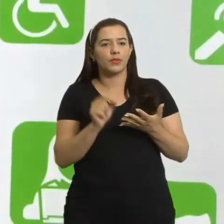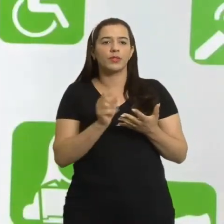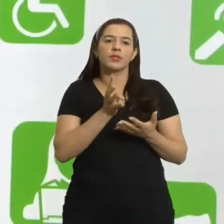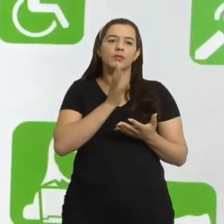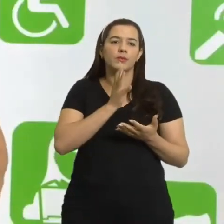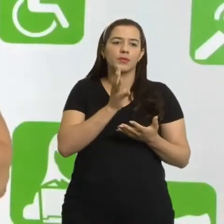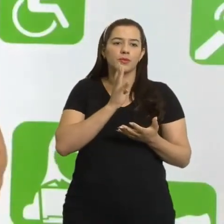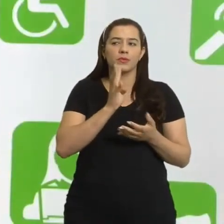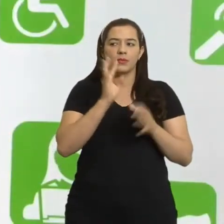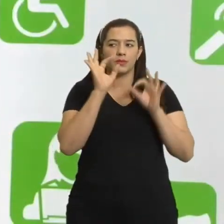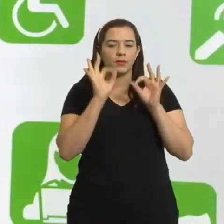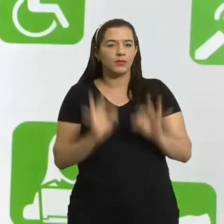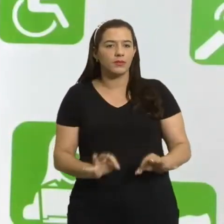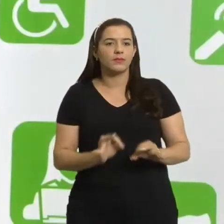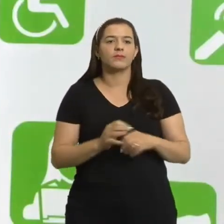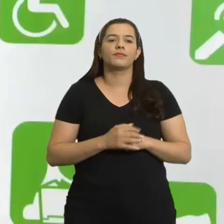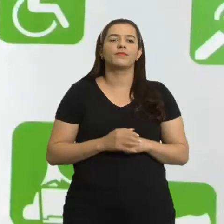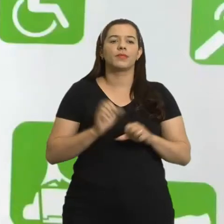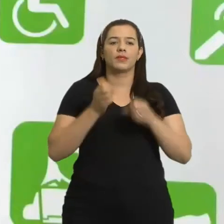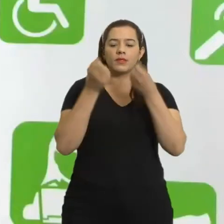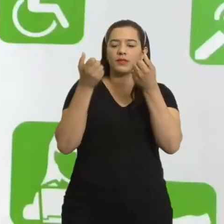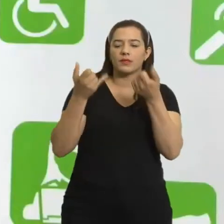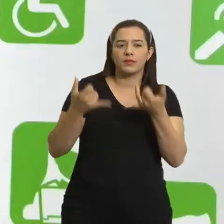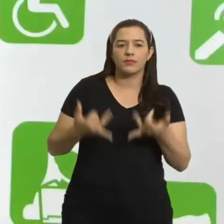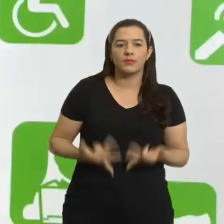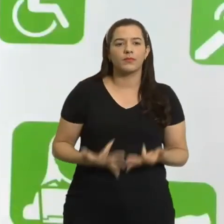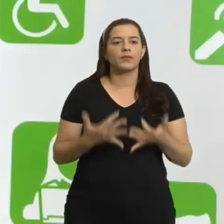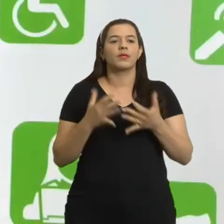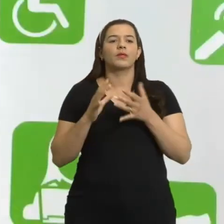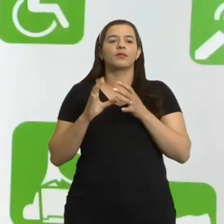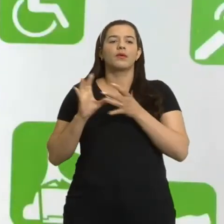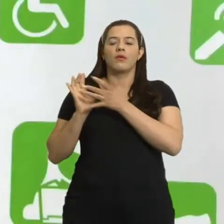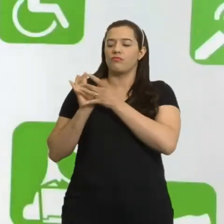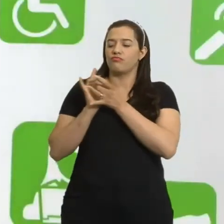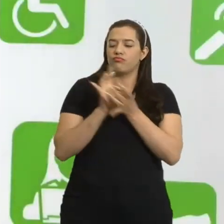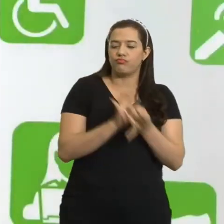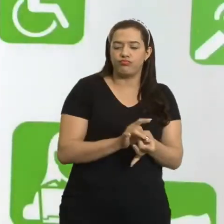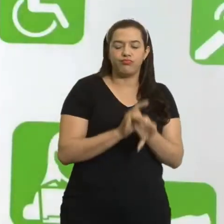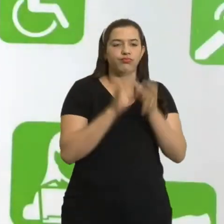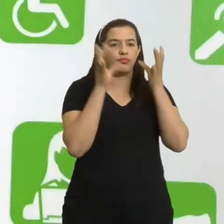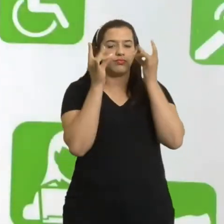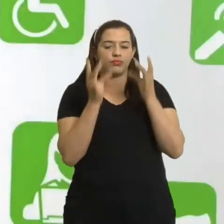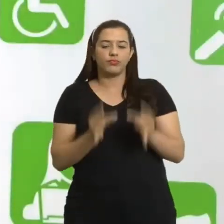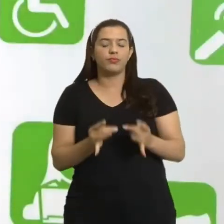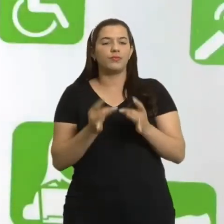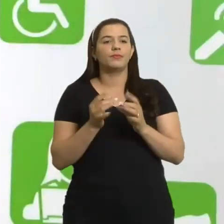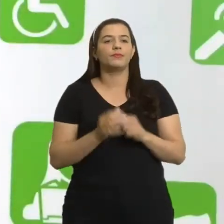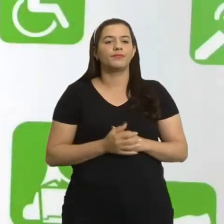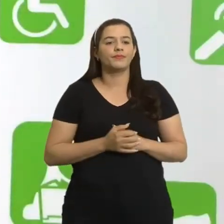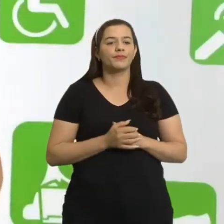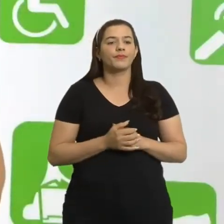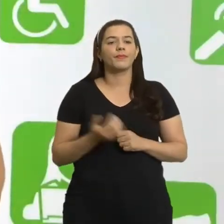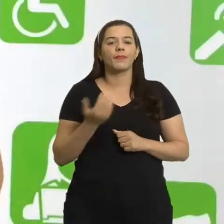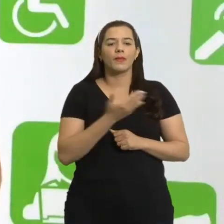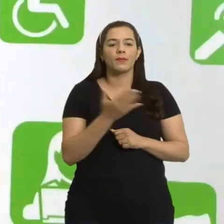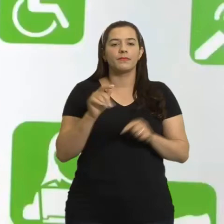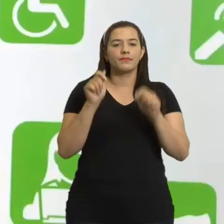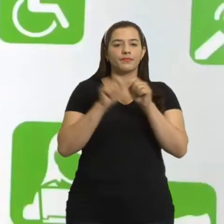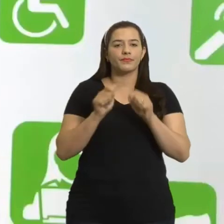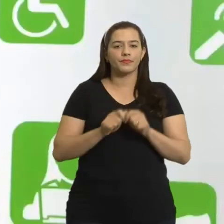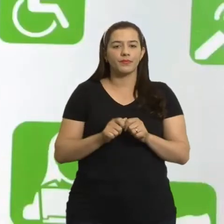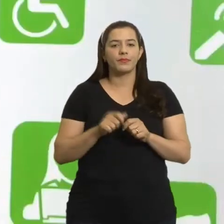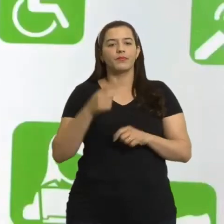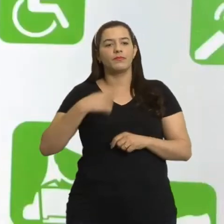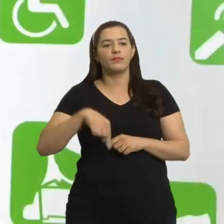conhecimento exato, explicável, sistematizado. E ele, por assim o ser, ele